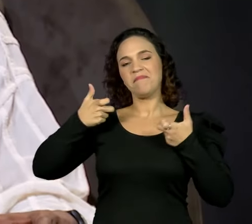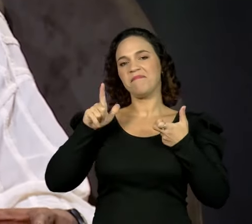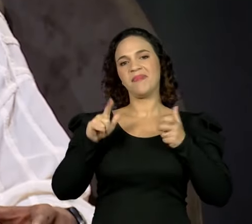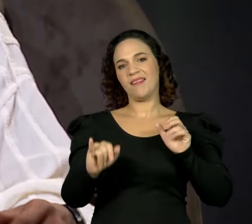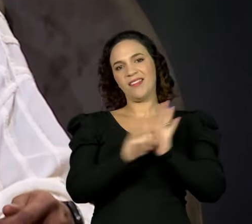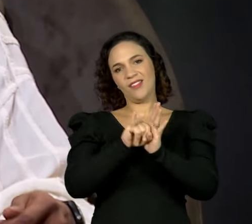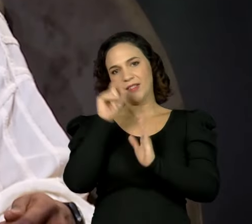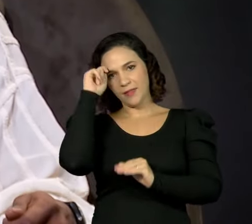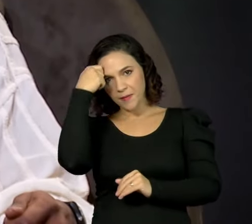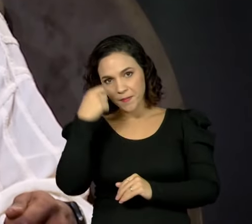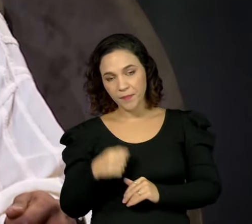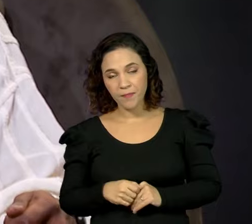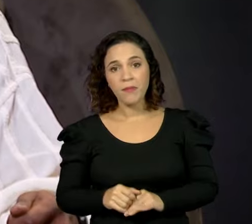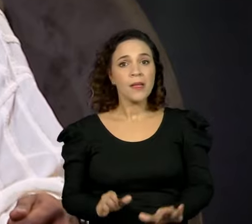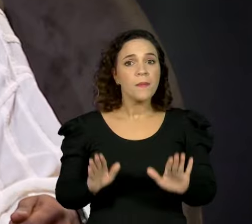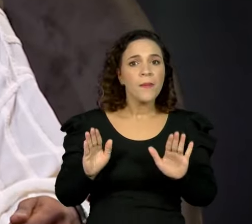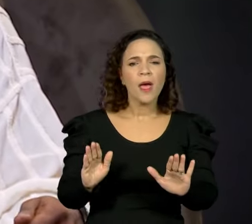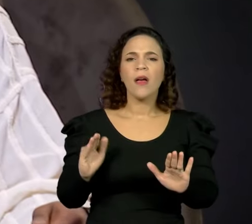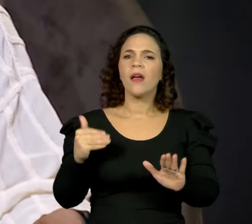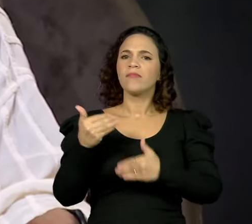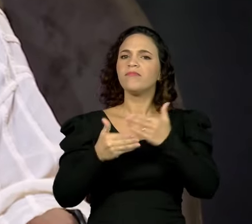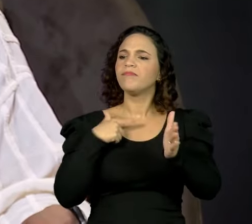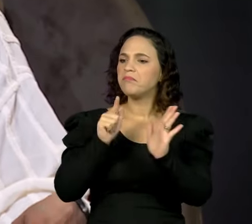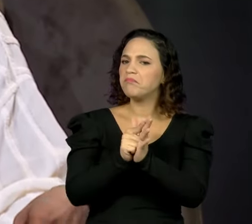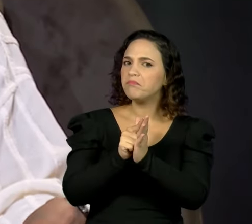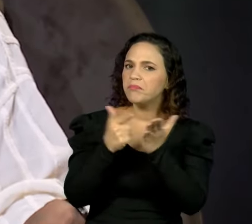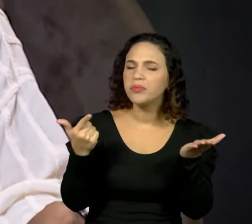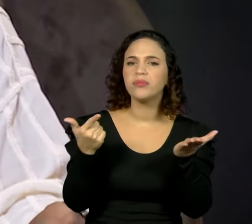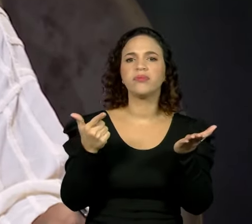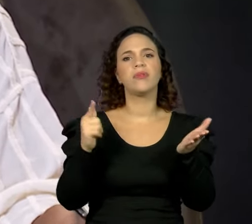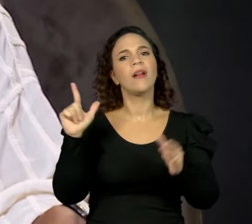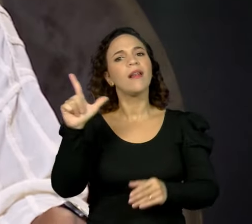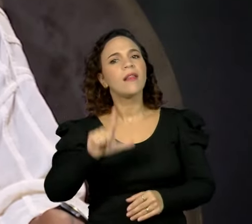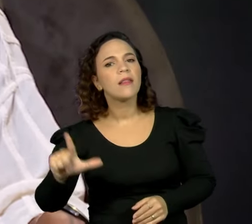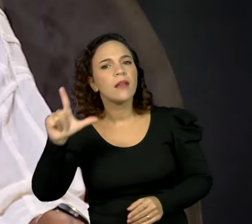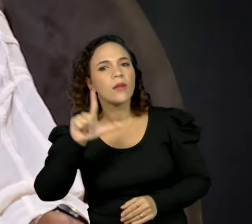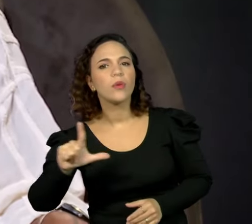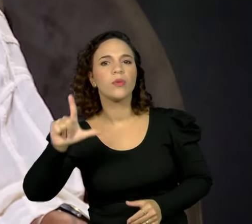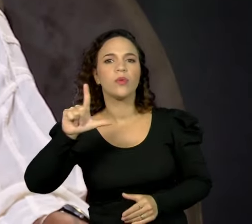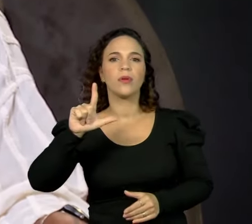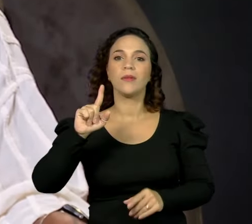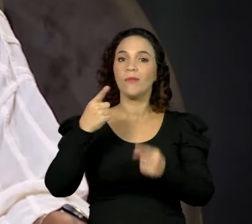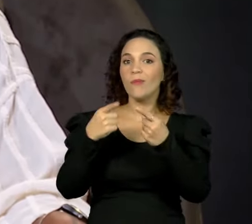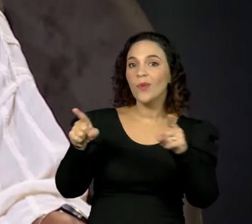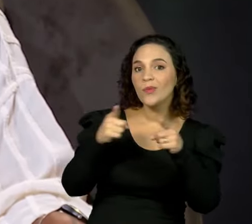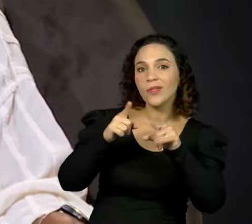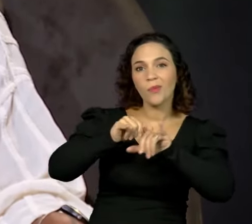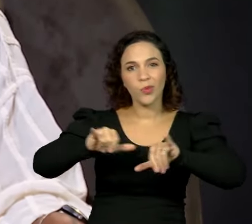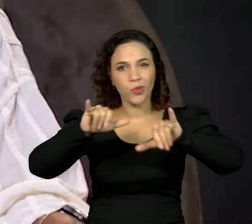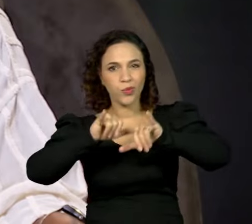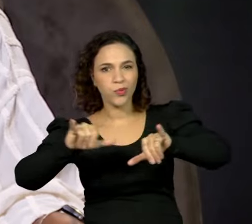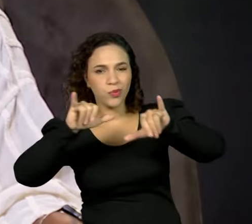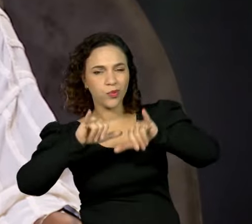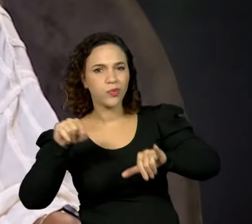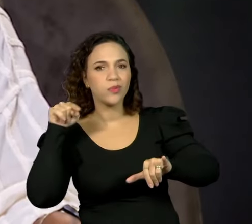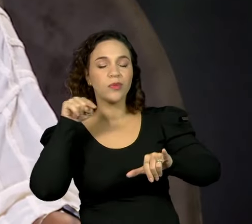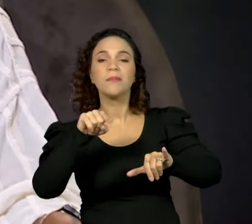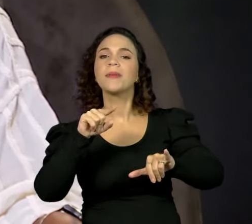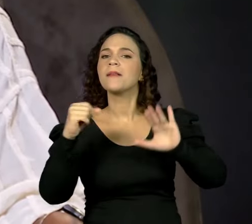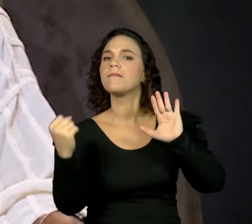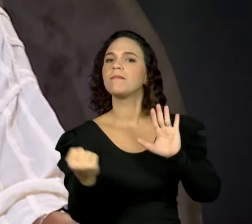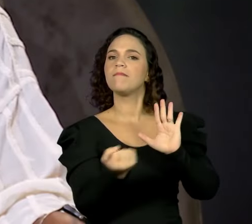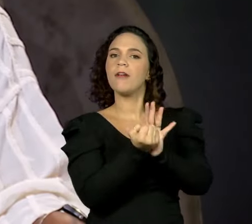respeito a essa presença de tanto dos jornais negros, da literatura negra, da música negra, é justamente para marcar